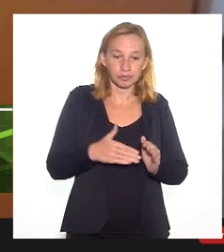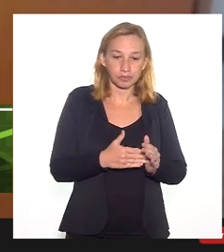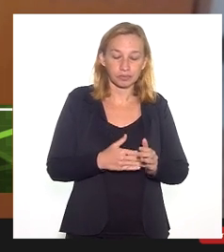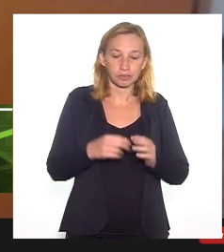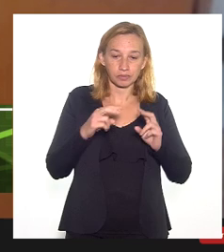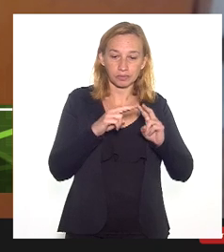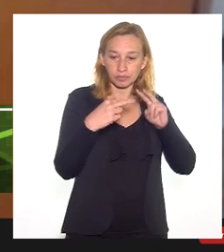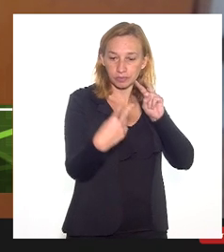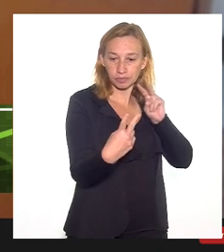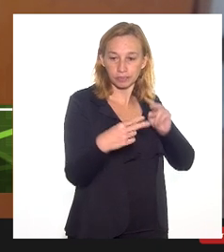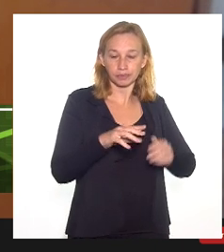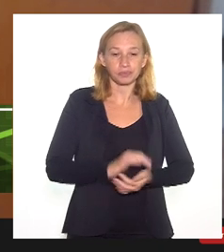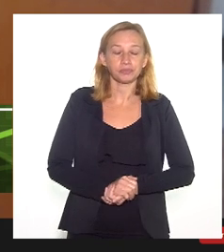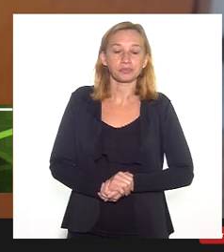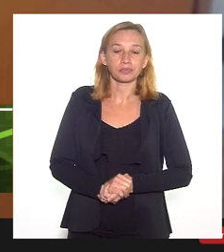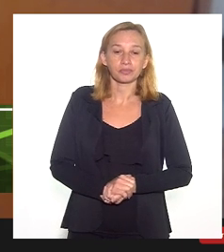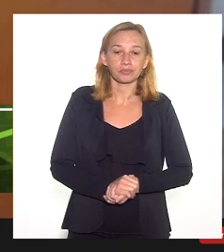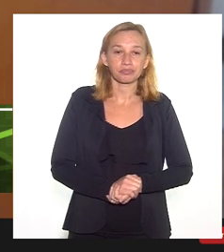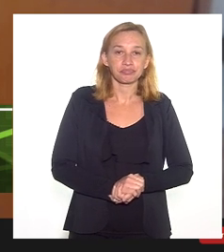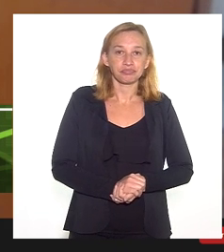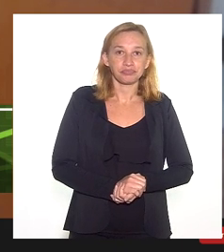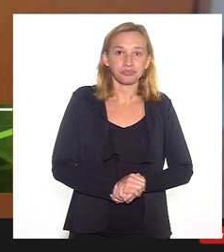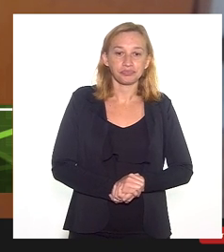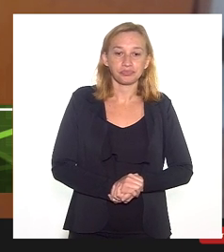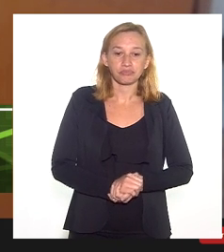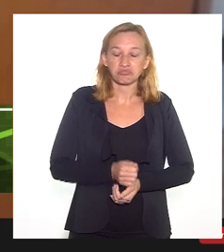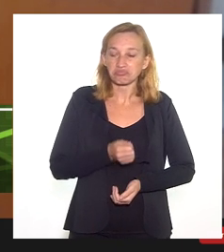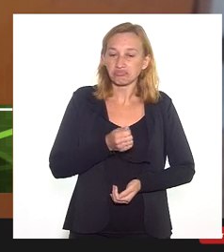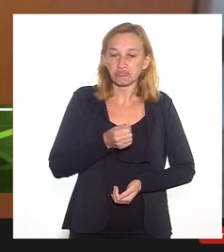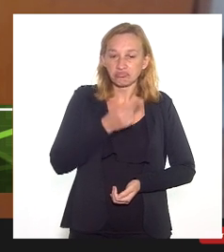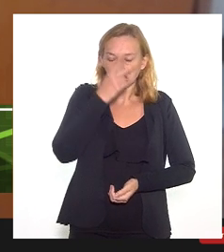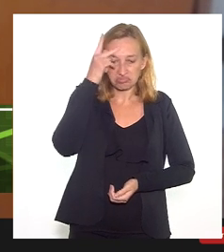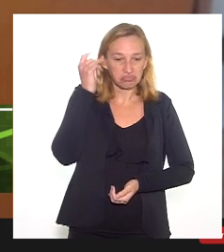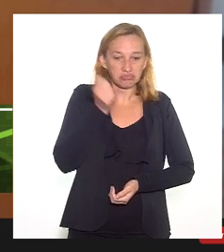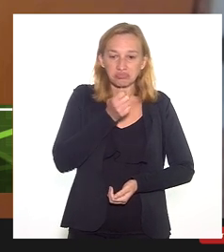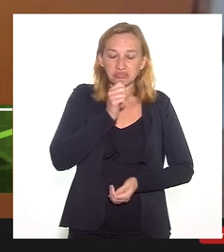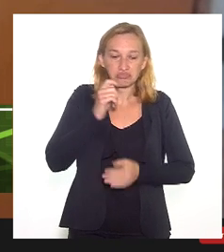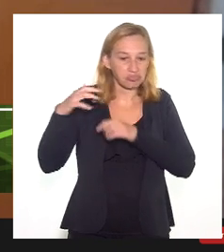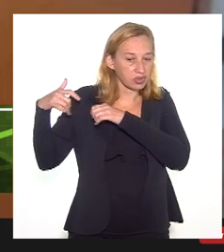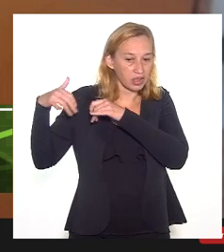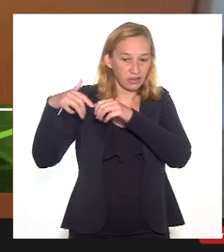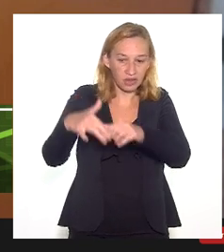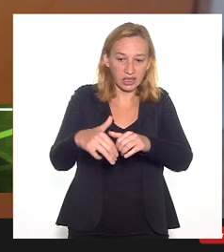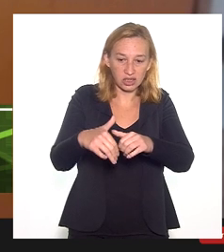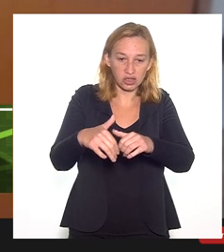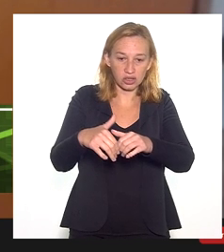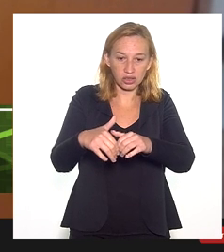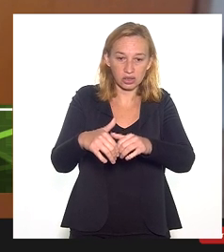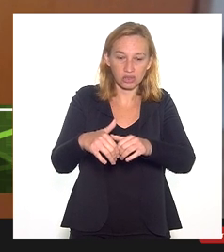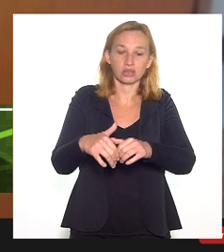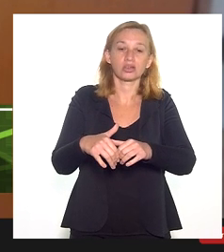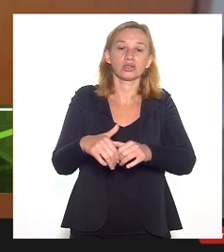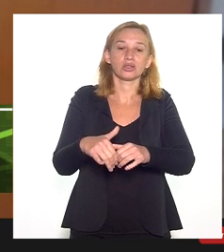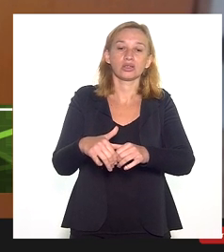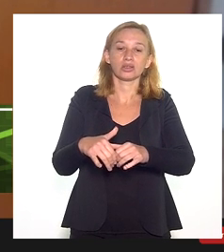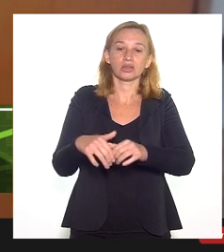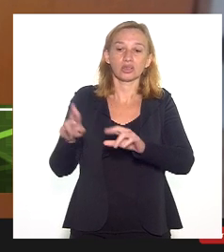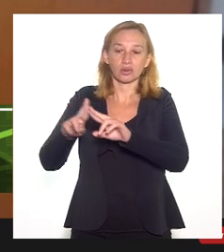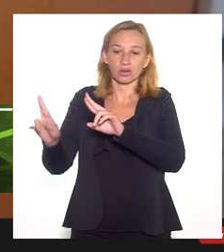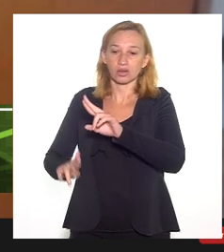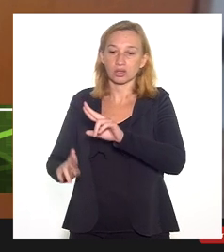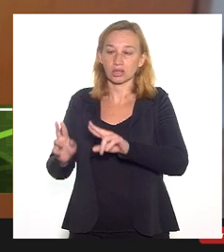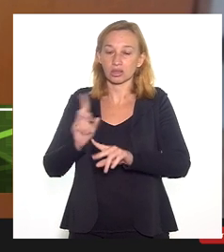assistindo. Ninguém vai mais invadir a UERJ sem sofrer as consequências